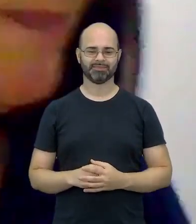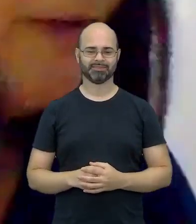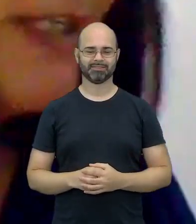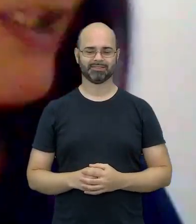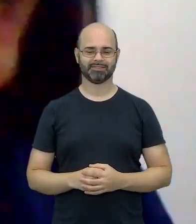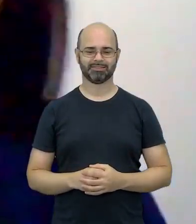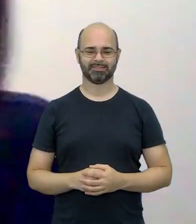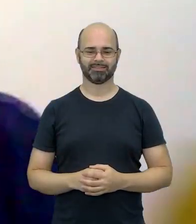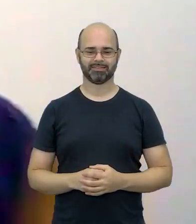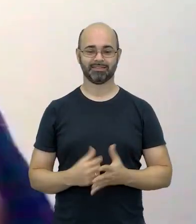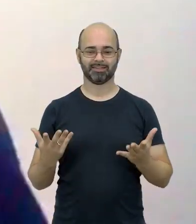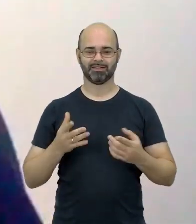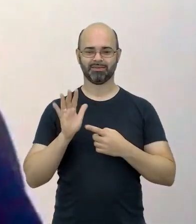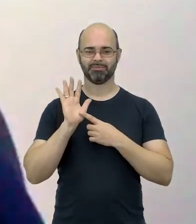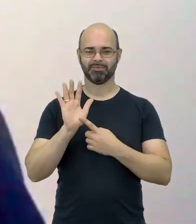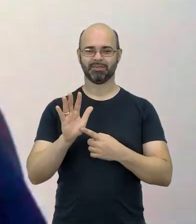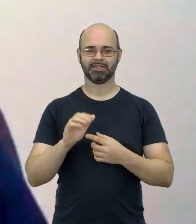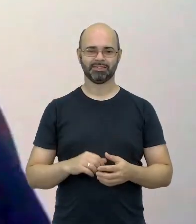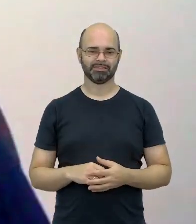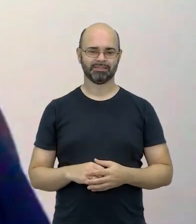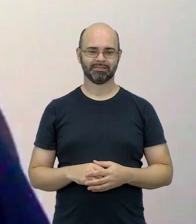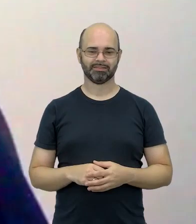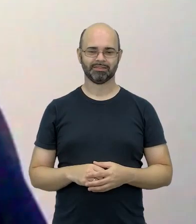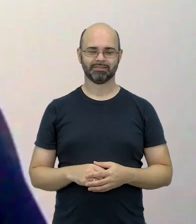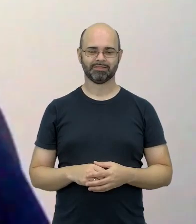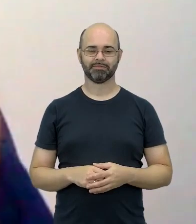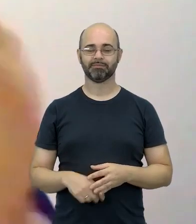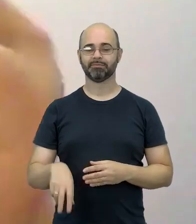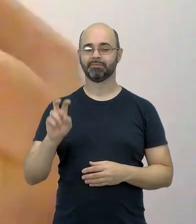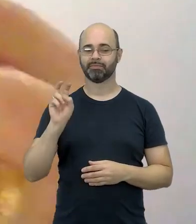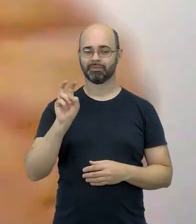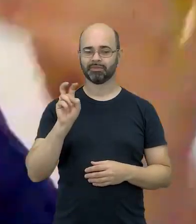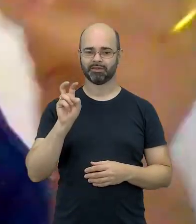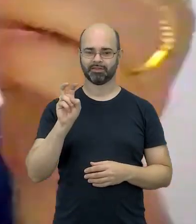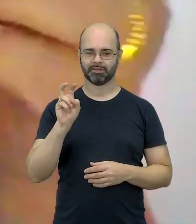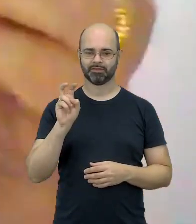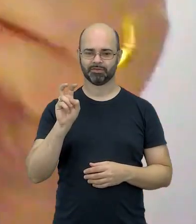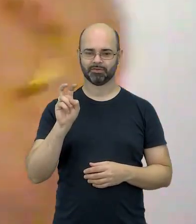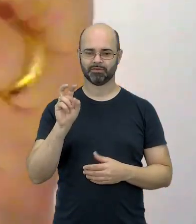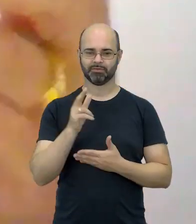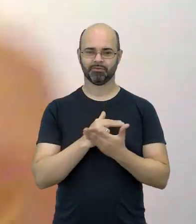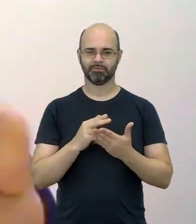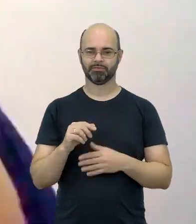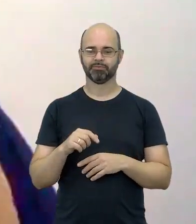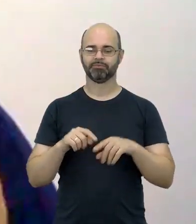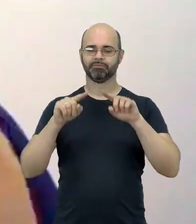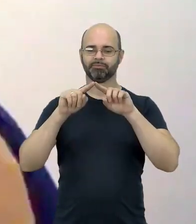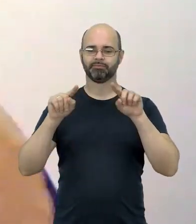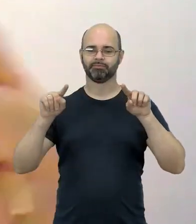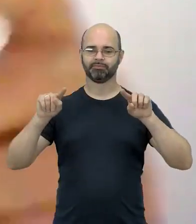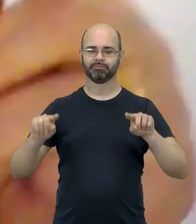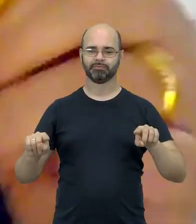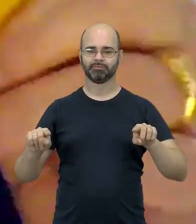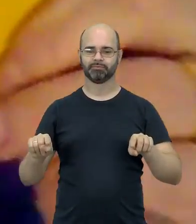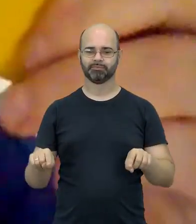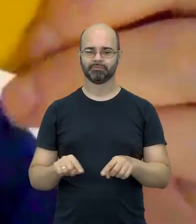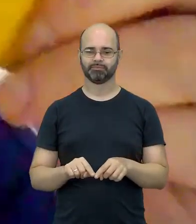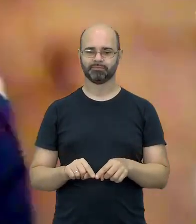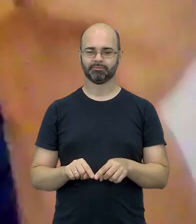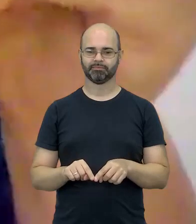possa mostrar para vocês. Olha, eu trouxe aqui 5 figuras para vocês, né? Então eu tenho um hexágono, eu tenho